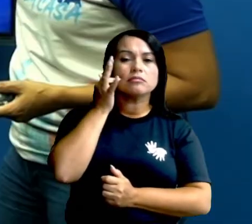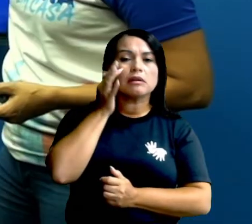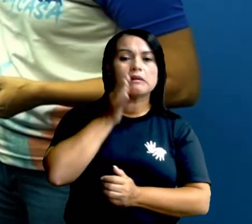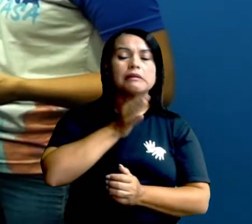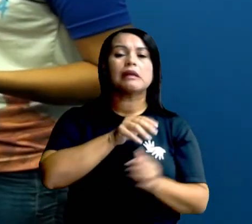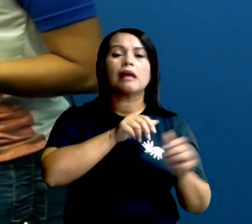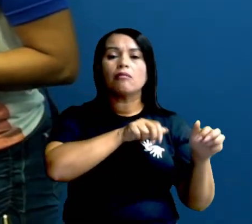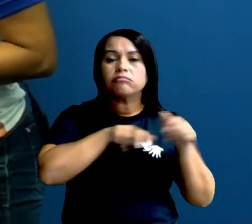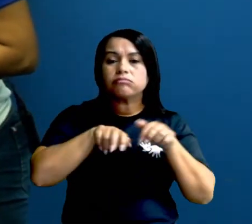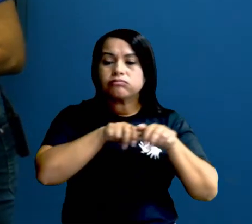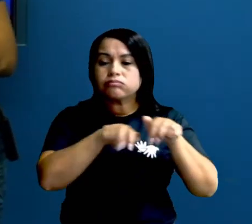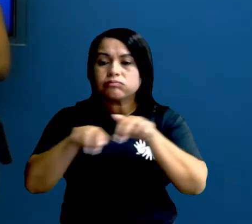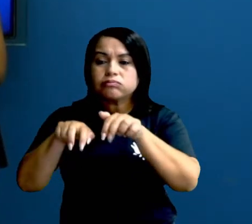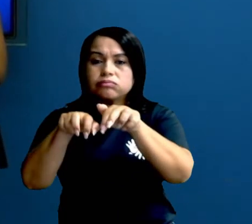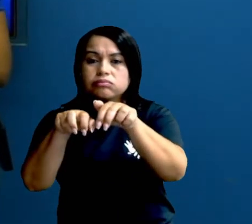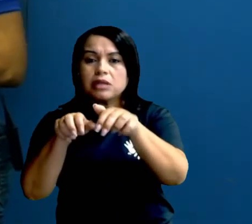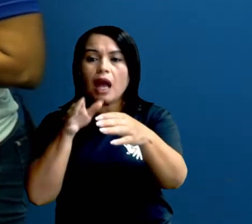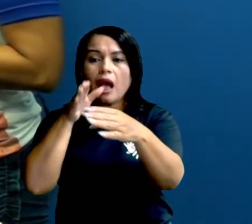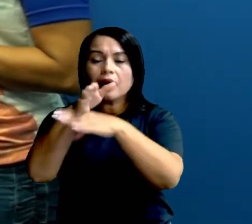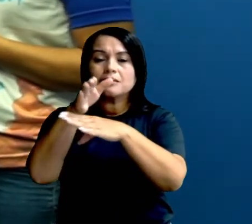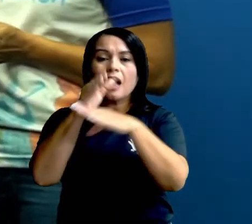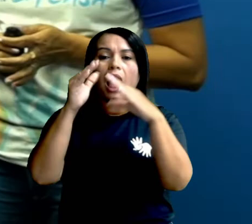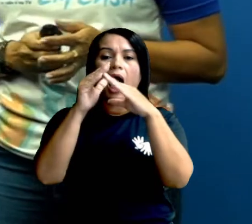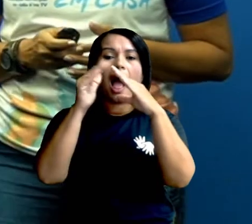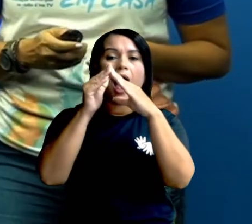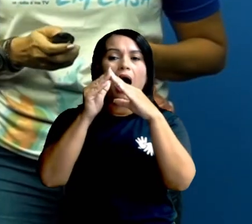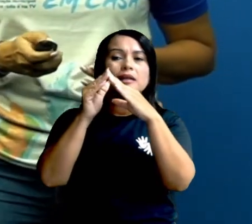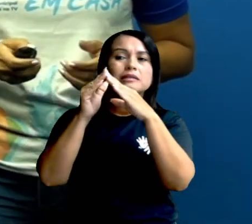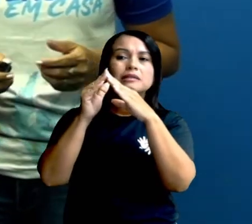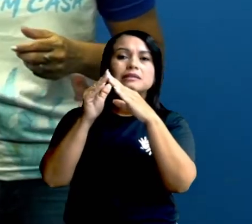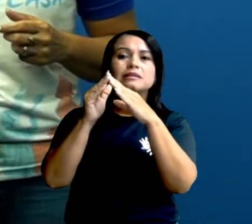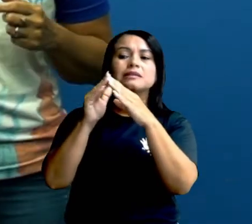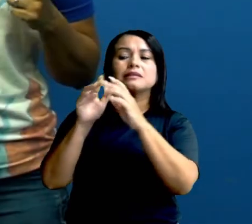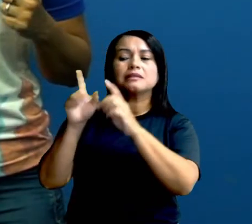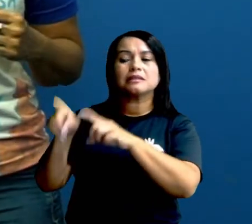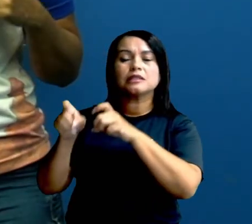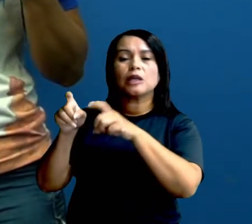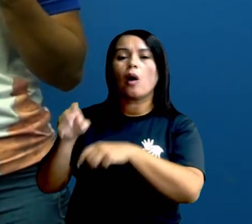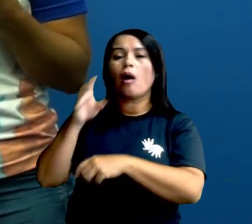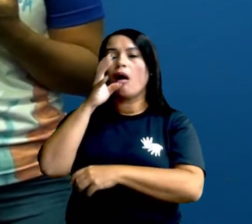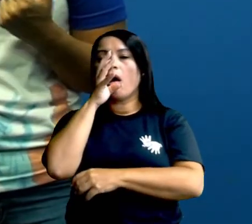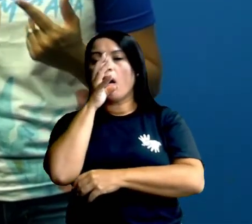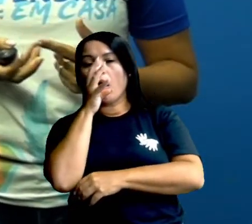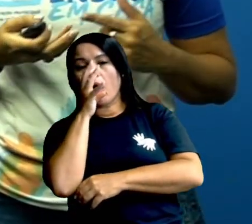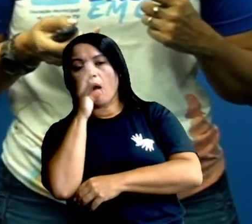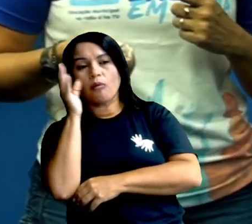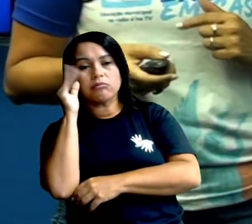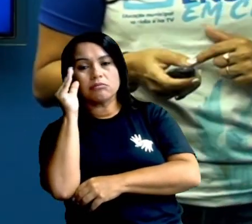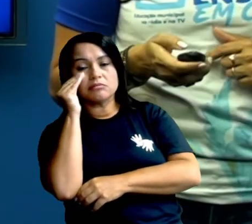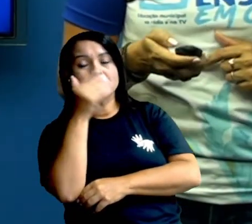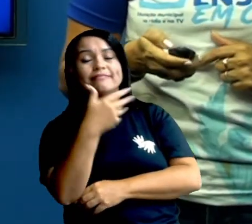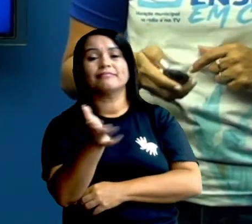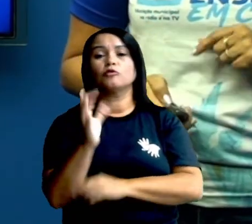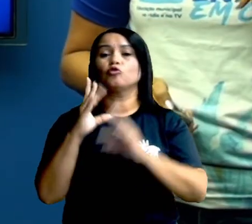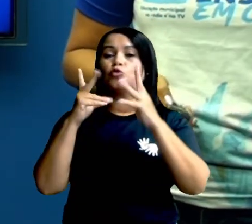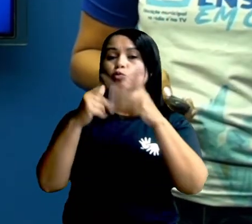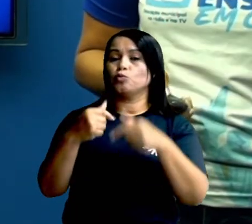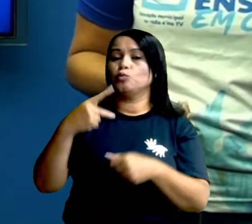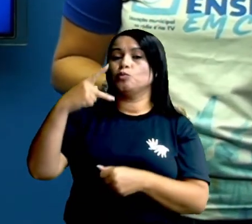nos quintais de umas casas da roça, certo? Fica tudo no